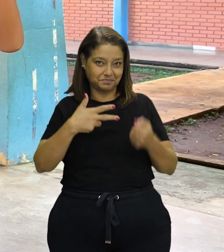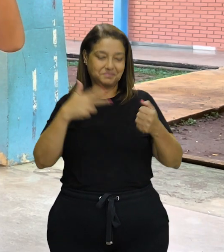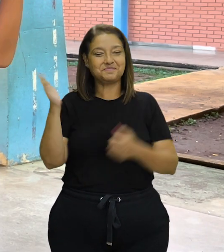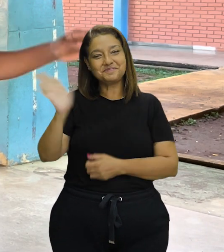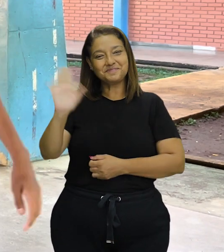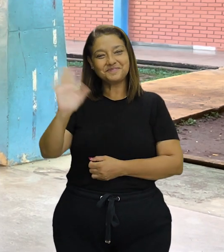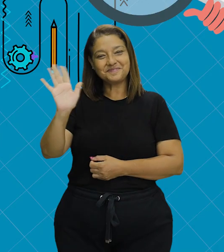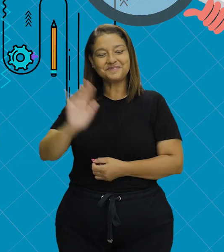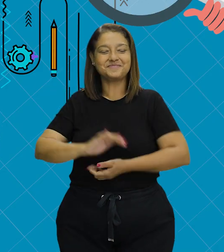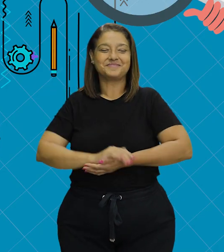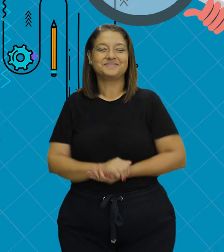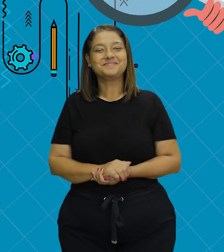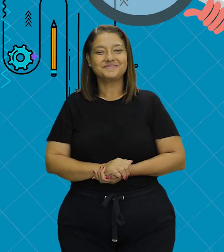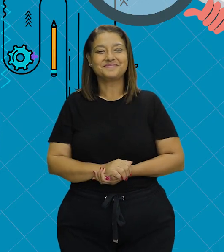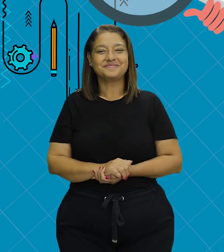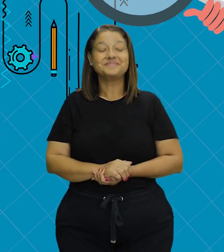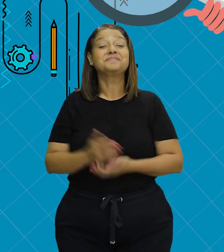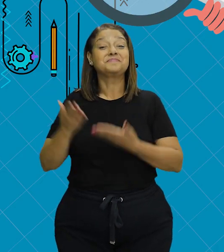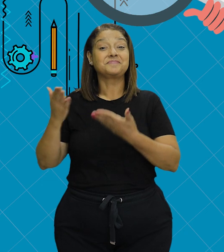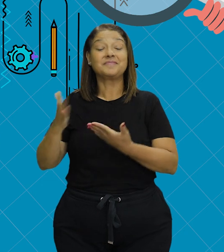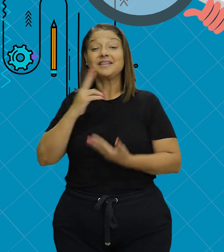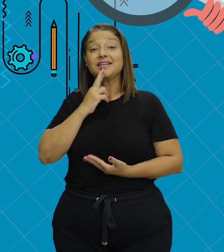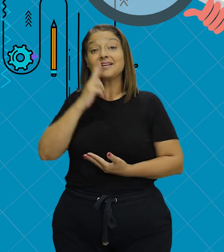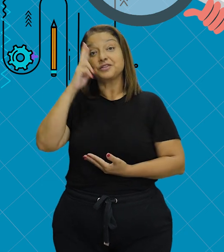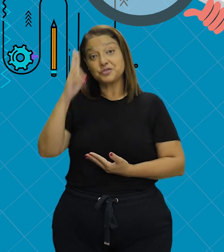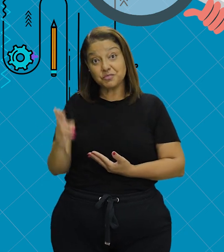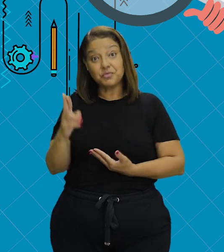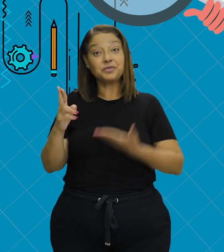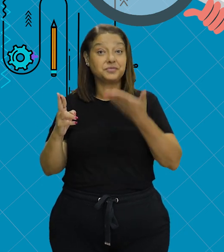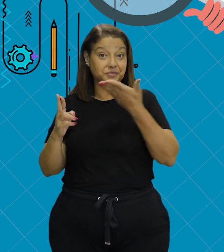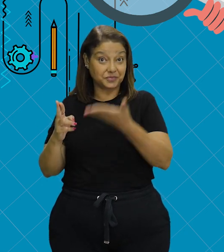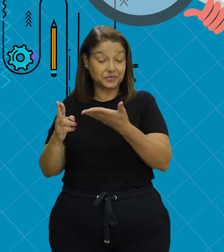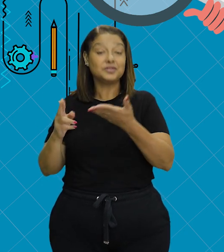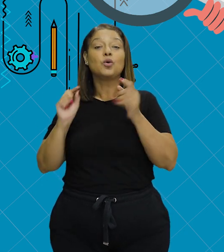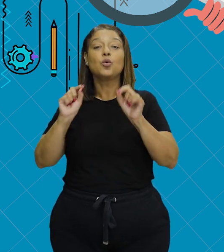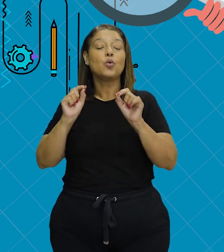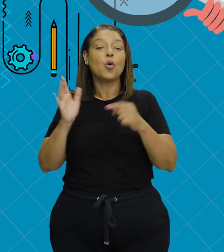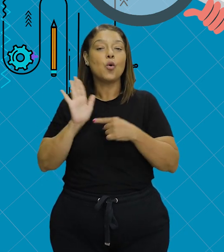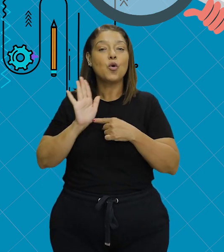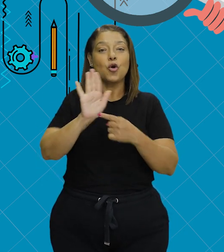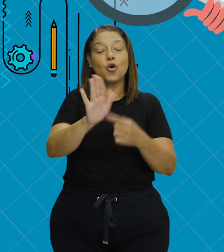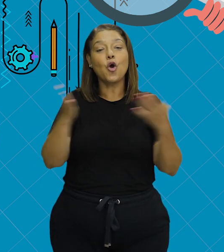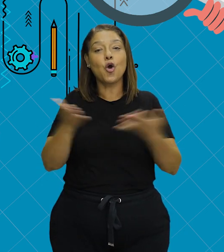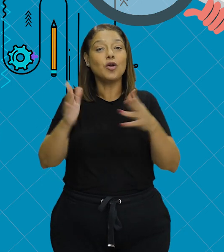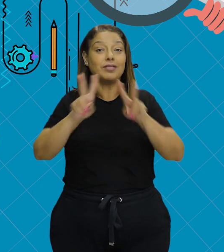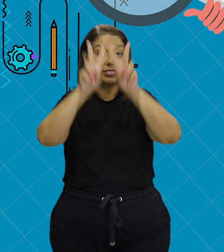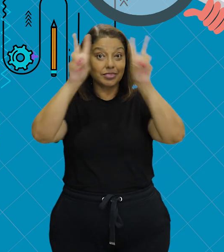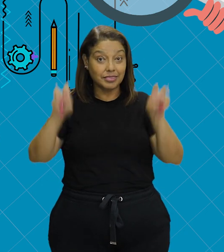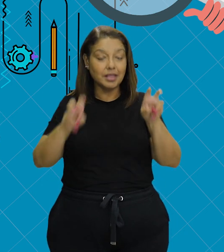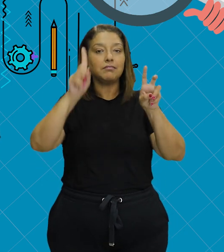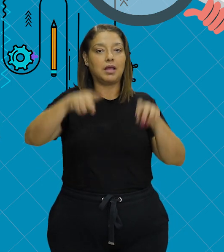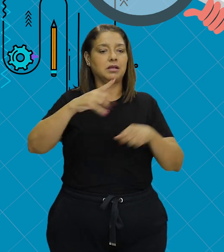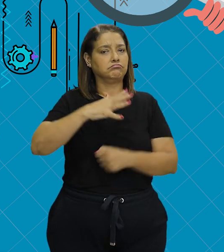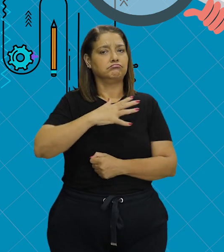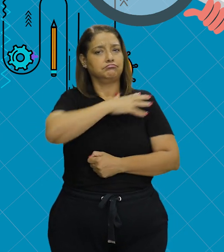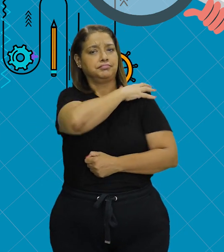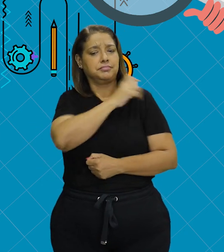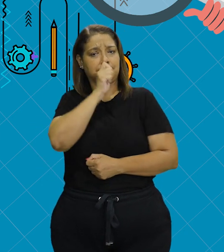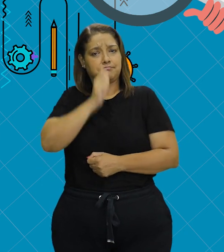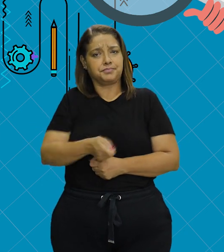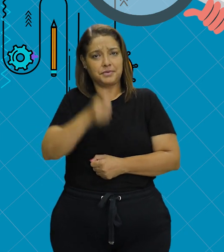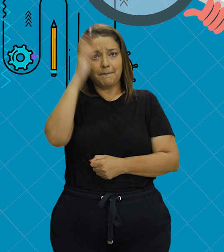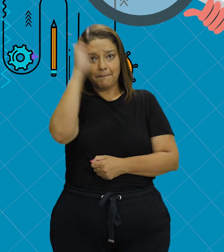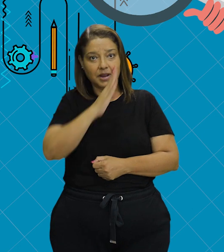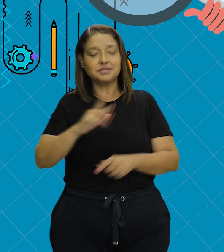Tchau! Tchau! E para responder a pergunta deles, fizemos o quadro de hoje com o tema A ditadura civil-militar no